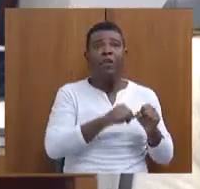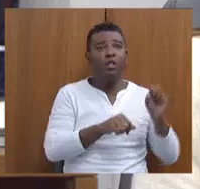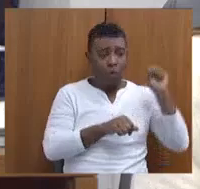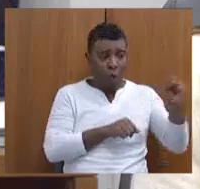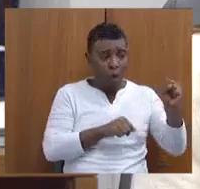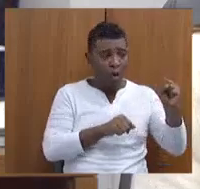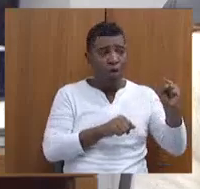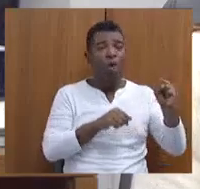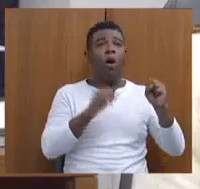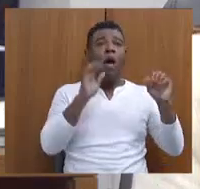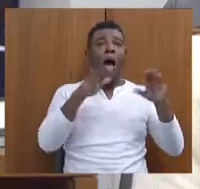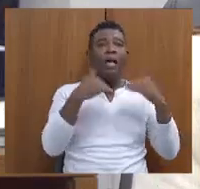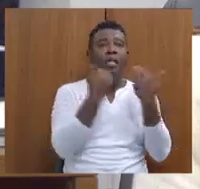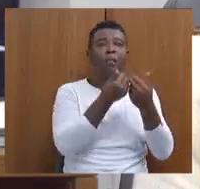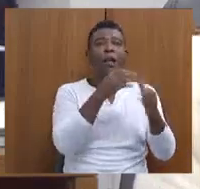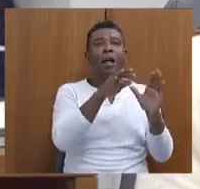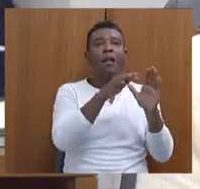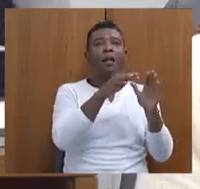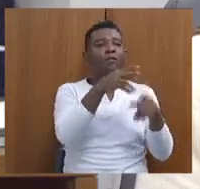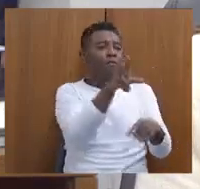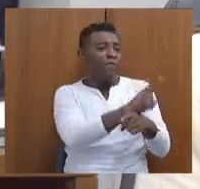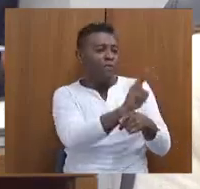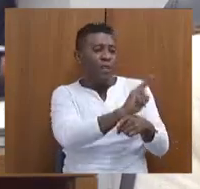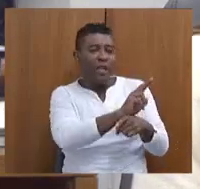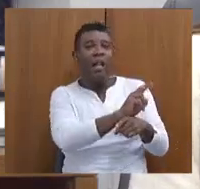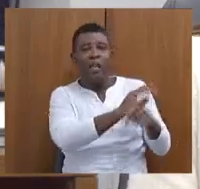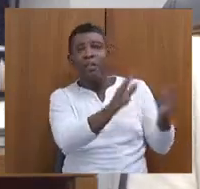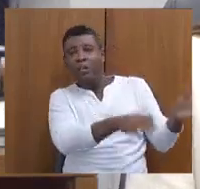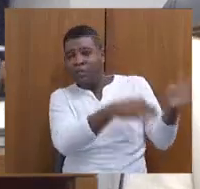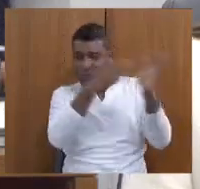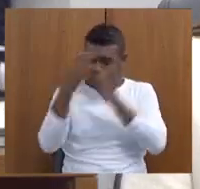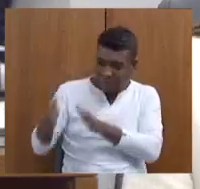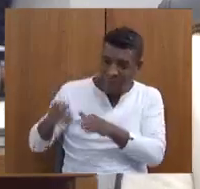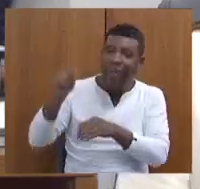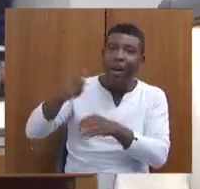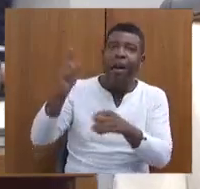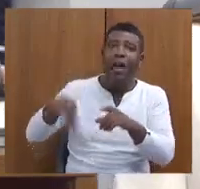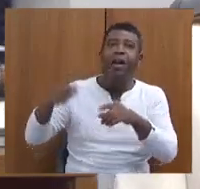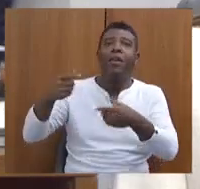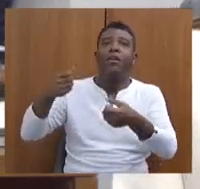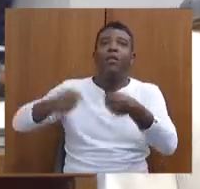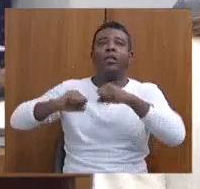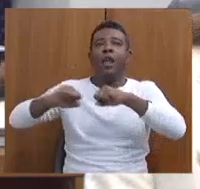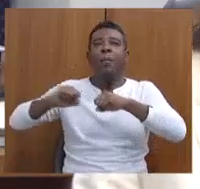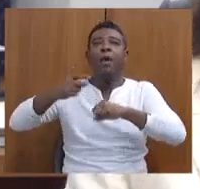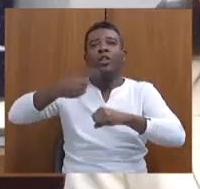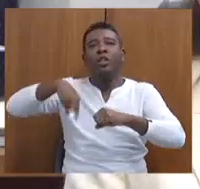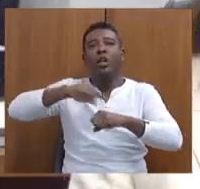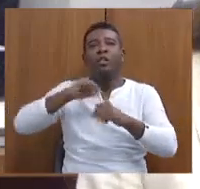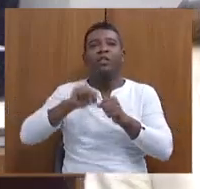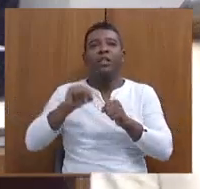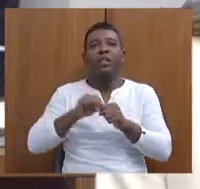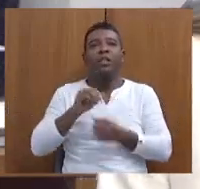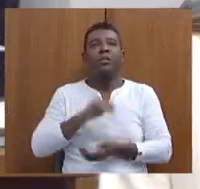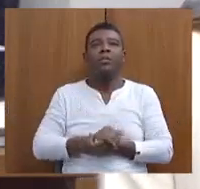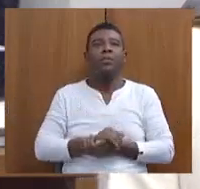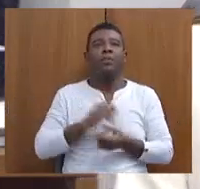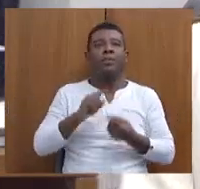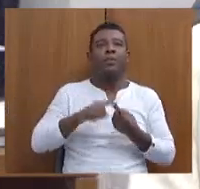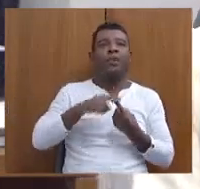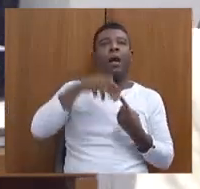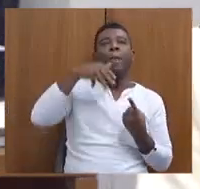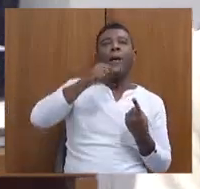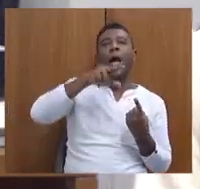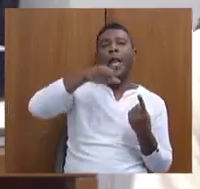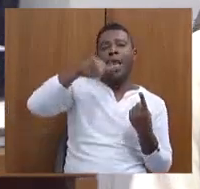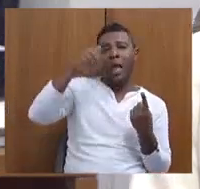Esse é o nono da mesma forma em relação ao debate que nós estamos fazendo aqui Mariana Ouro Preto Conceição do